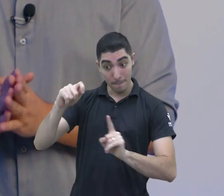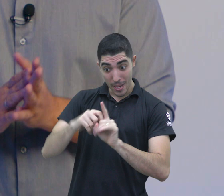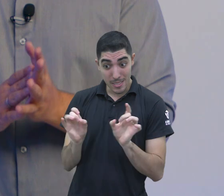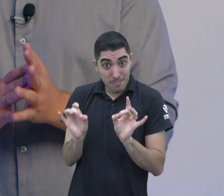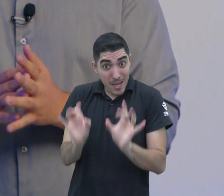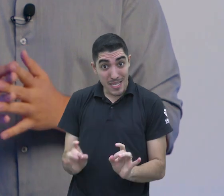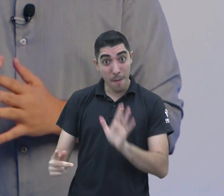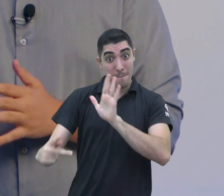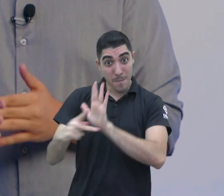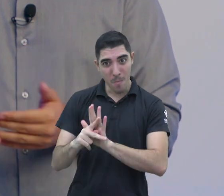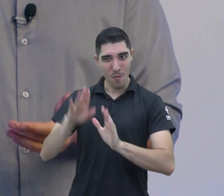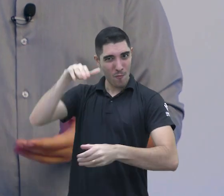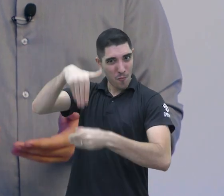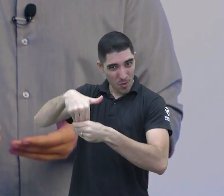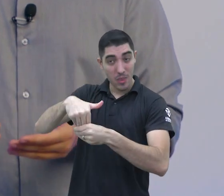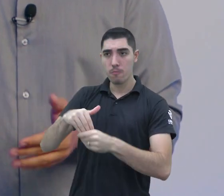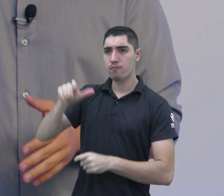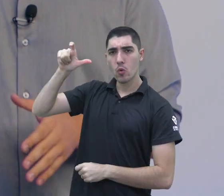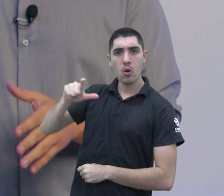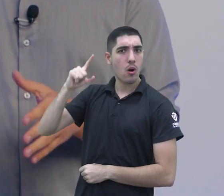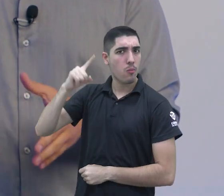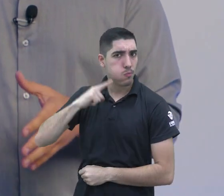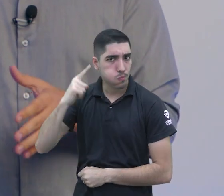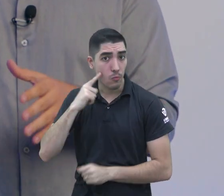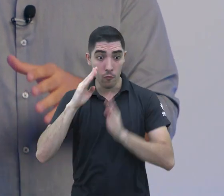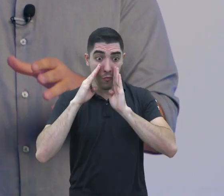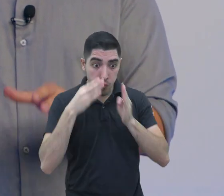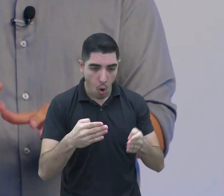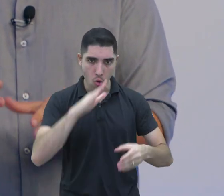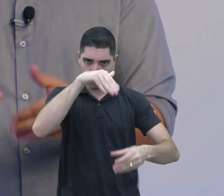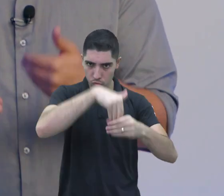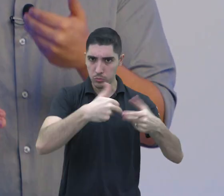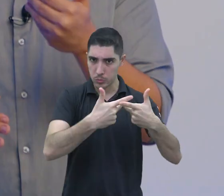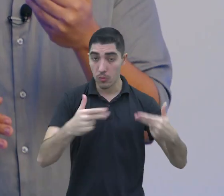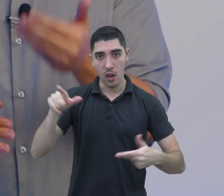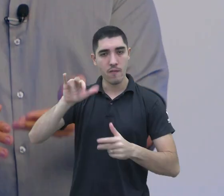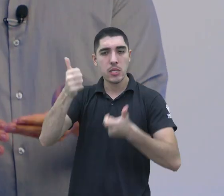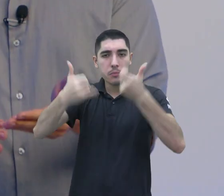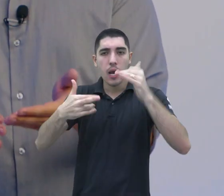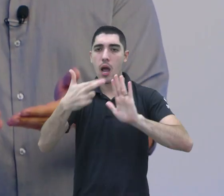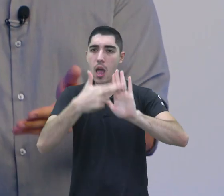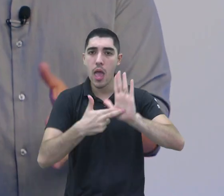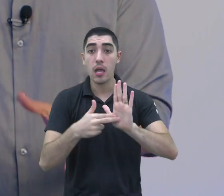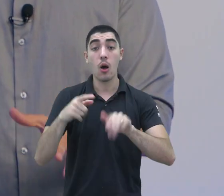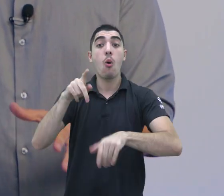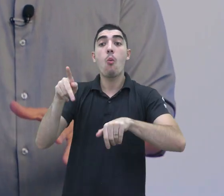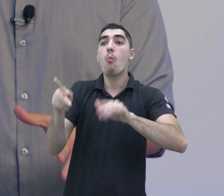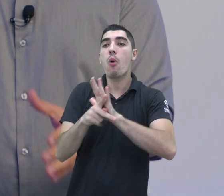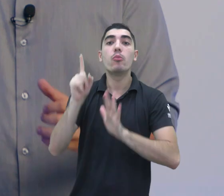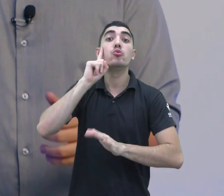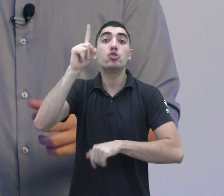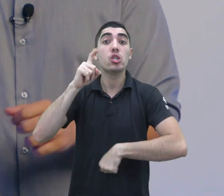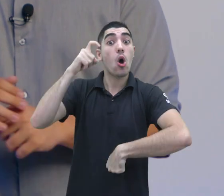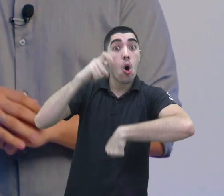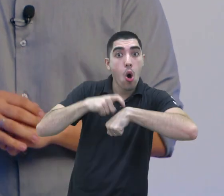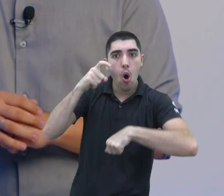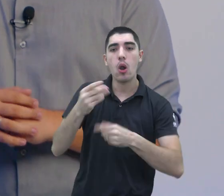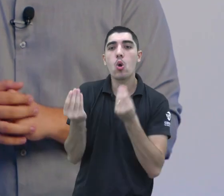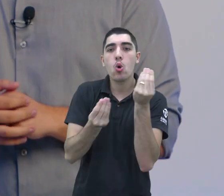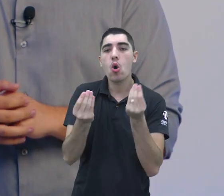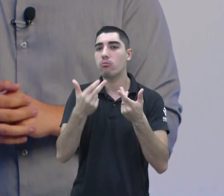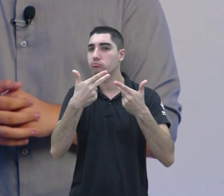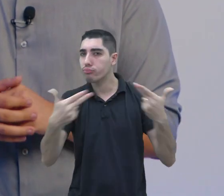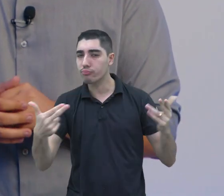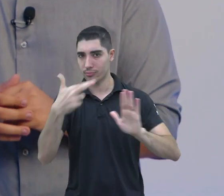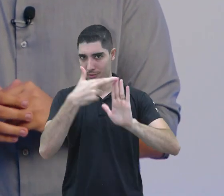eleições, o advogado especialista em direito eleitoral vai nos contar algumas regras sobre a hora da votação e os dias que antecedem esse